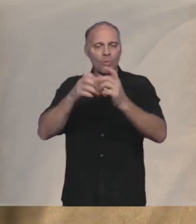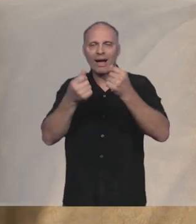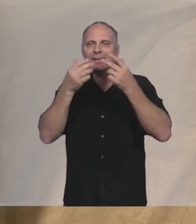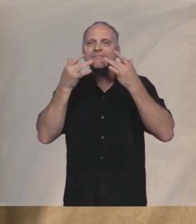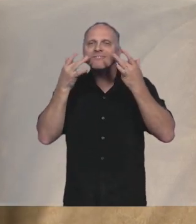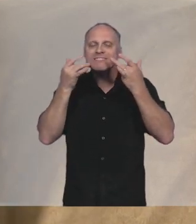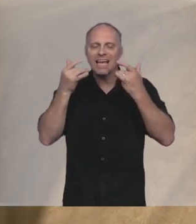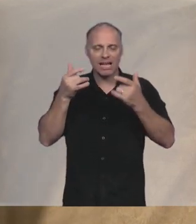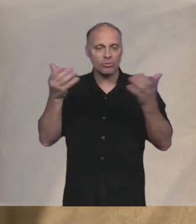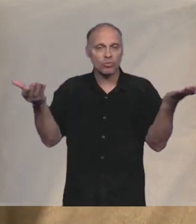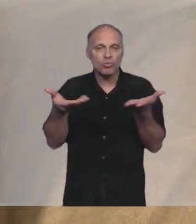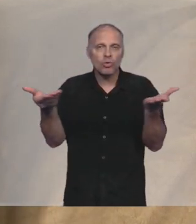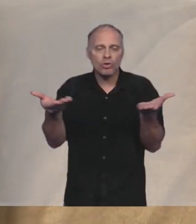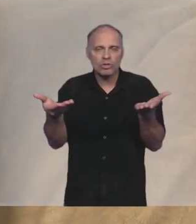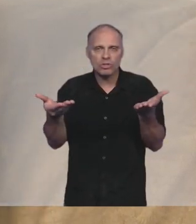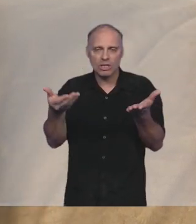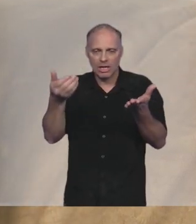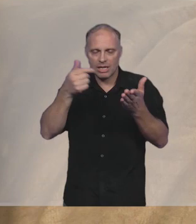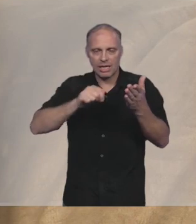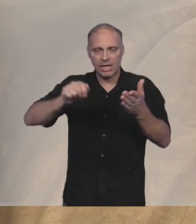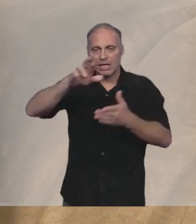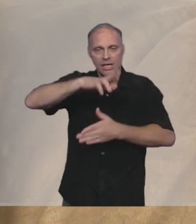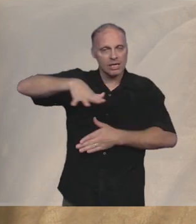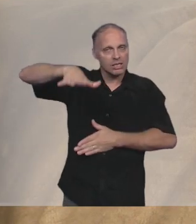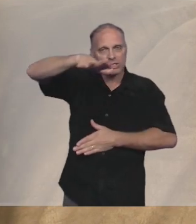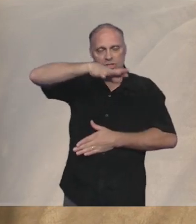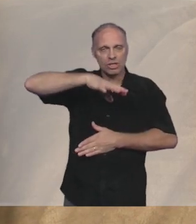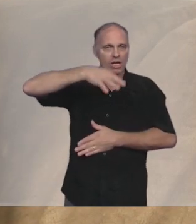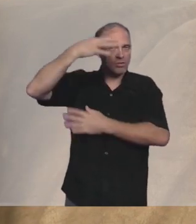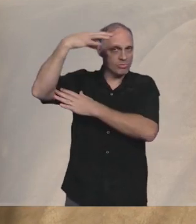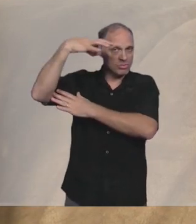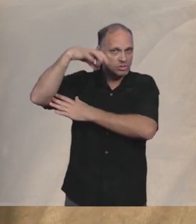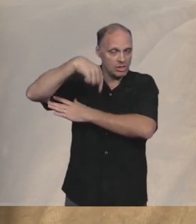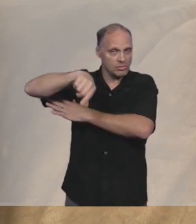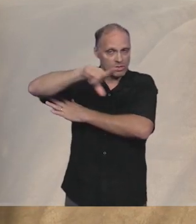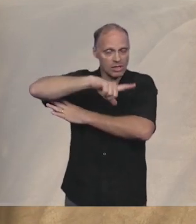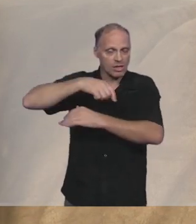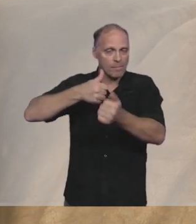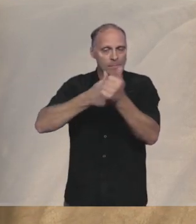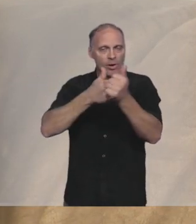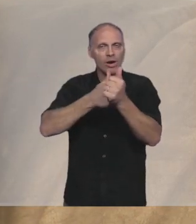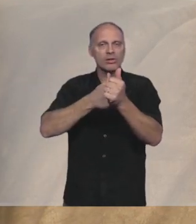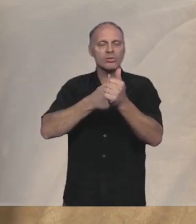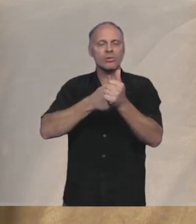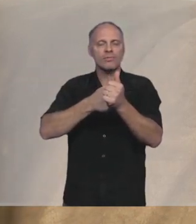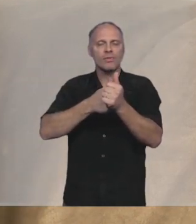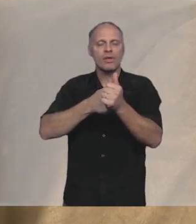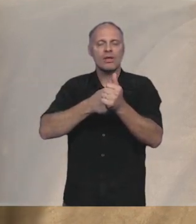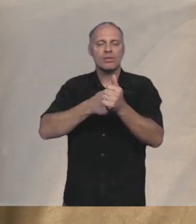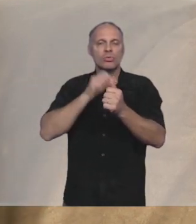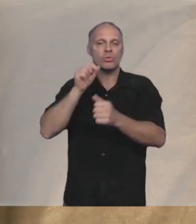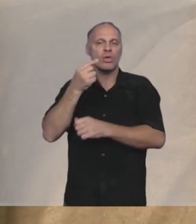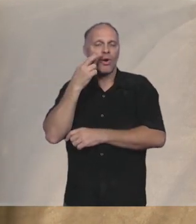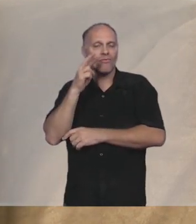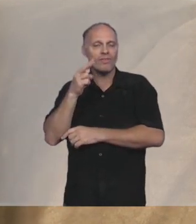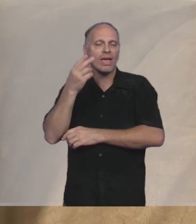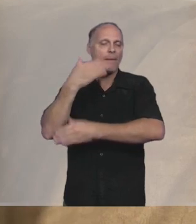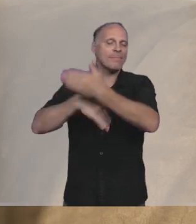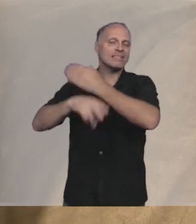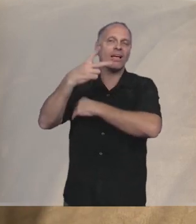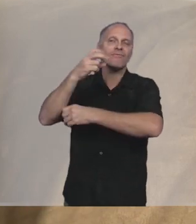que eu consigo enxergar assim há 20 anos atrás, quando eu comecei a transitar